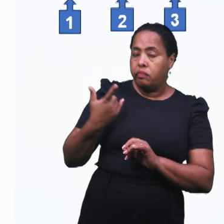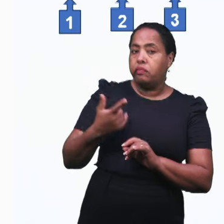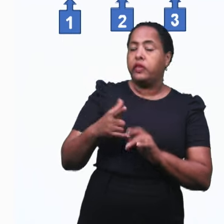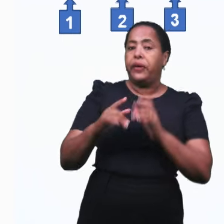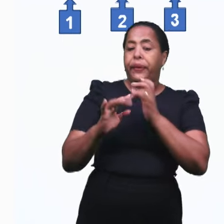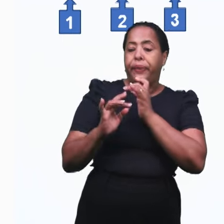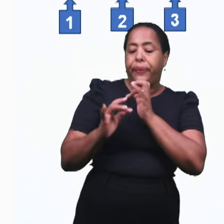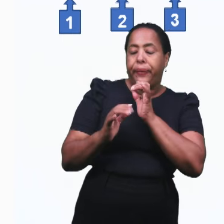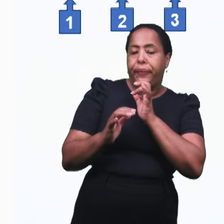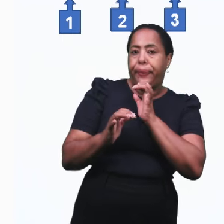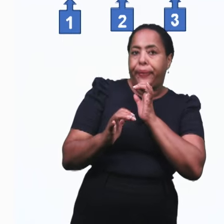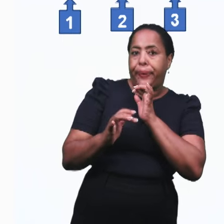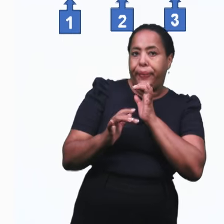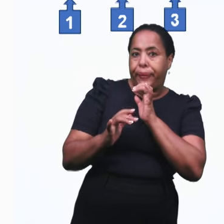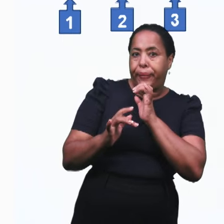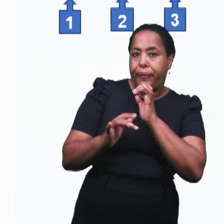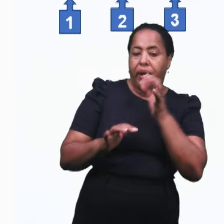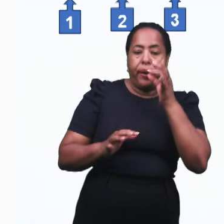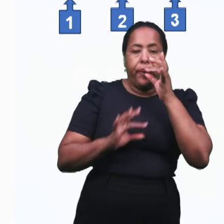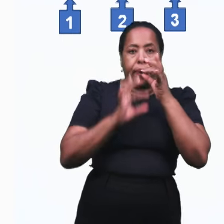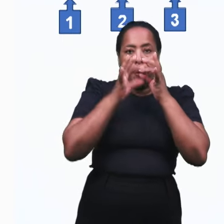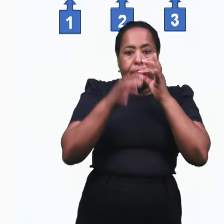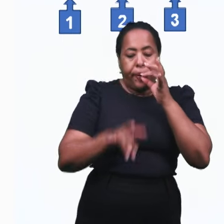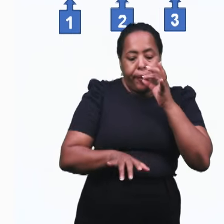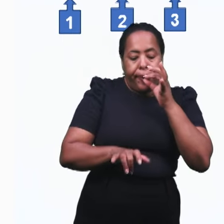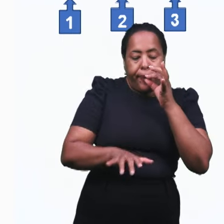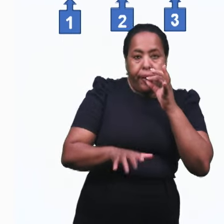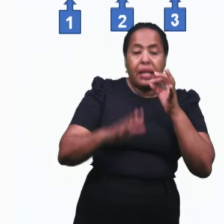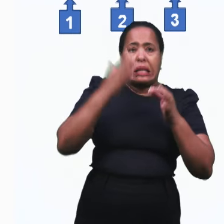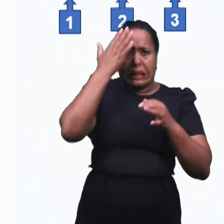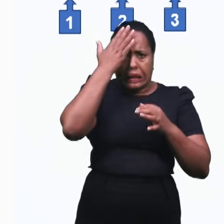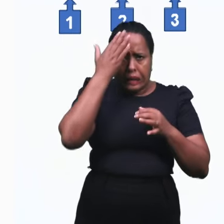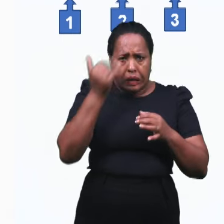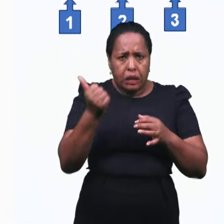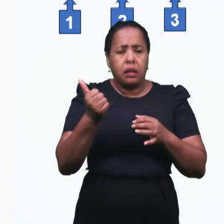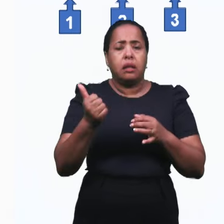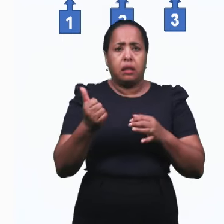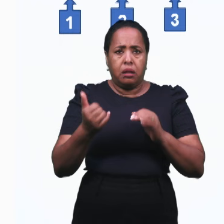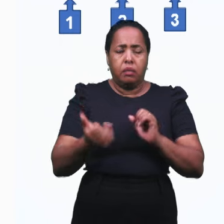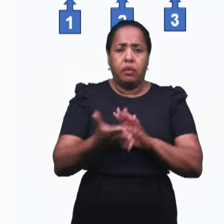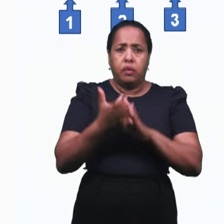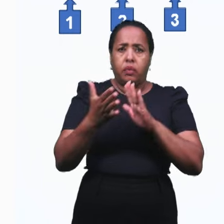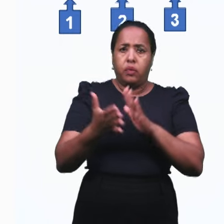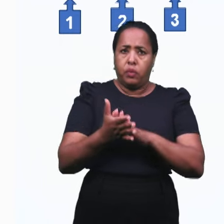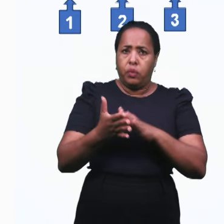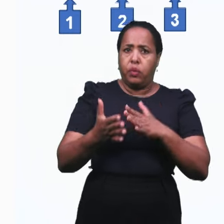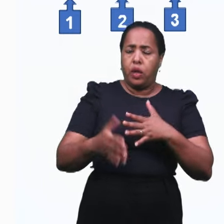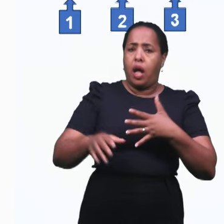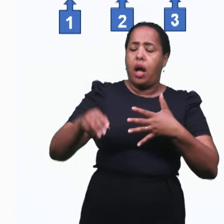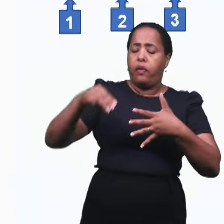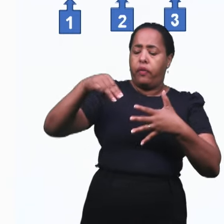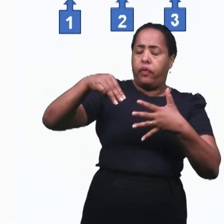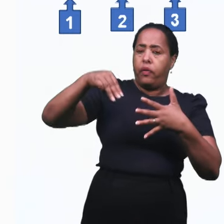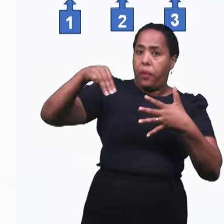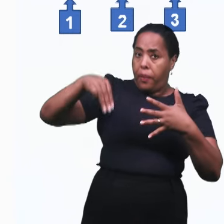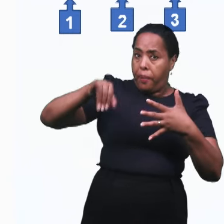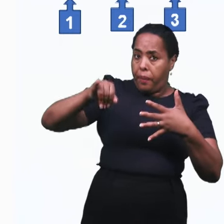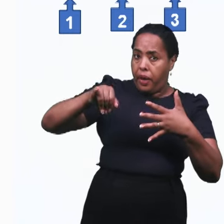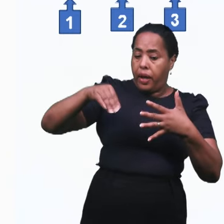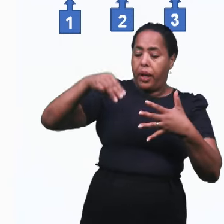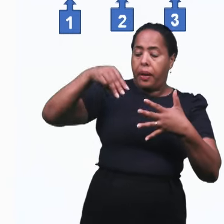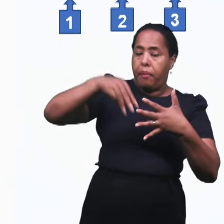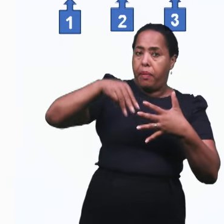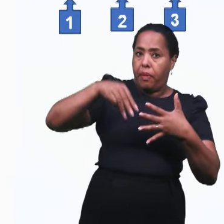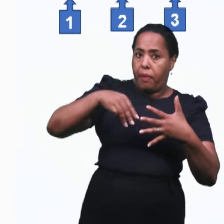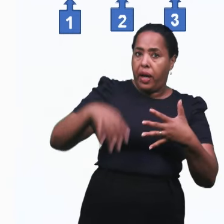flauta doce e escaleta. Sabemos que este louvor está no tom de Mi maior, Fá, Dó,